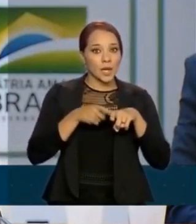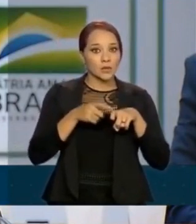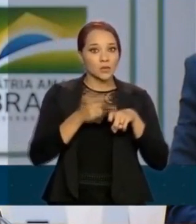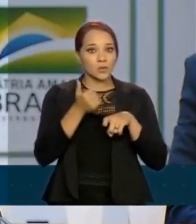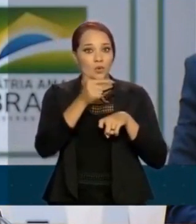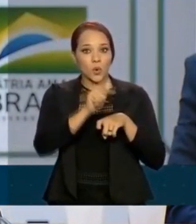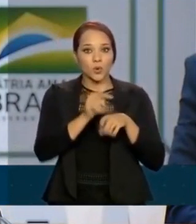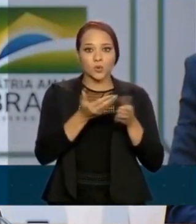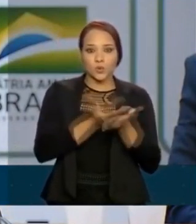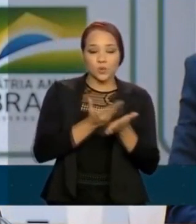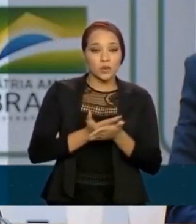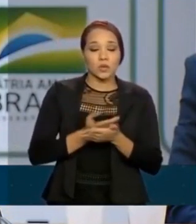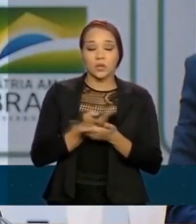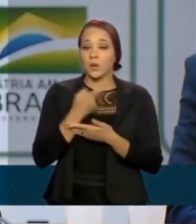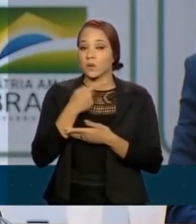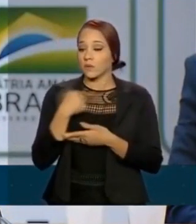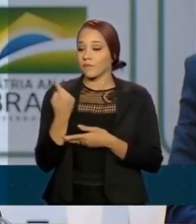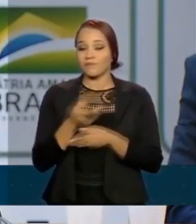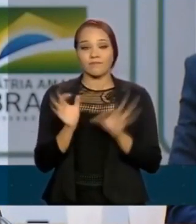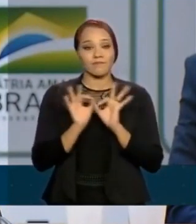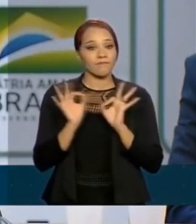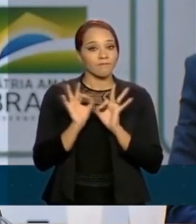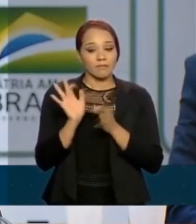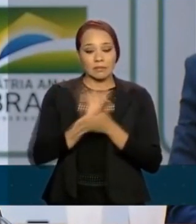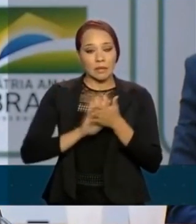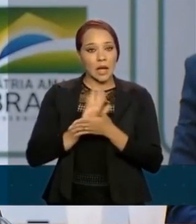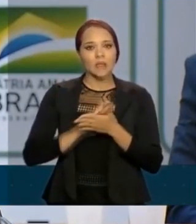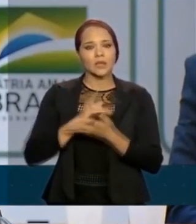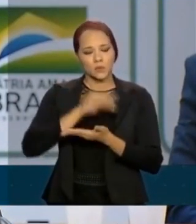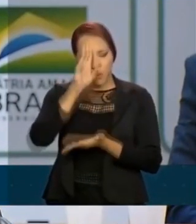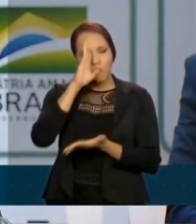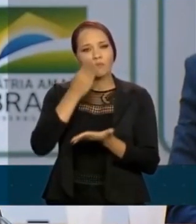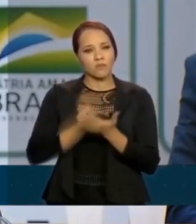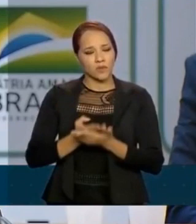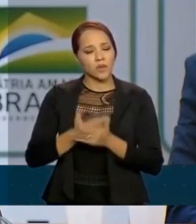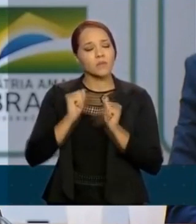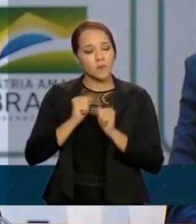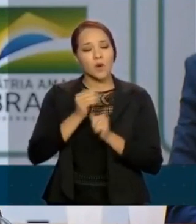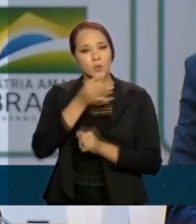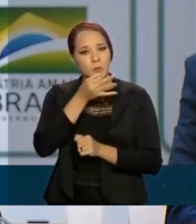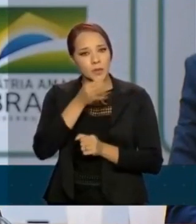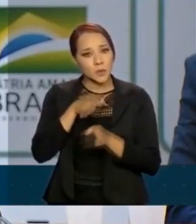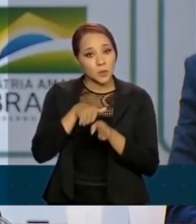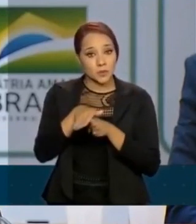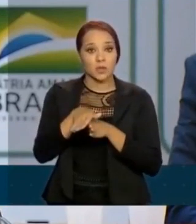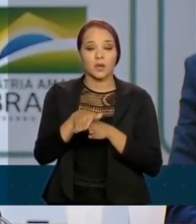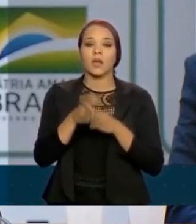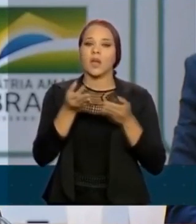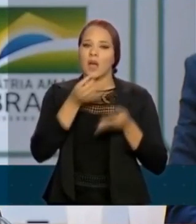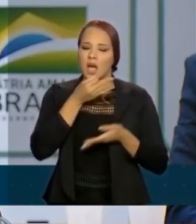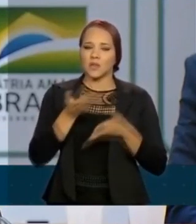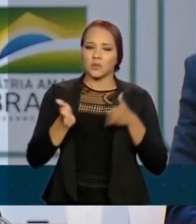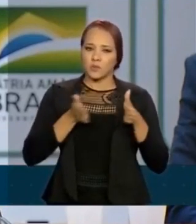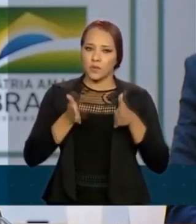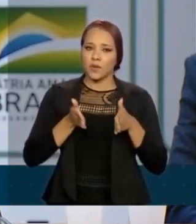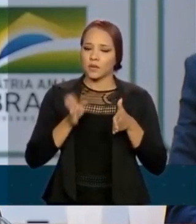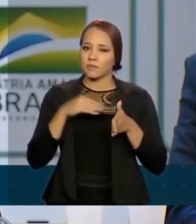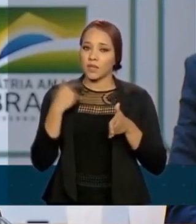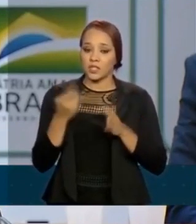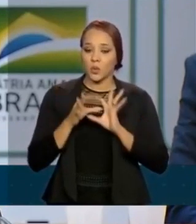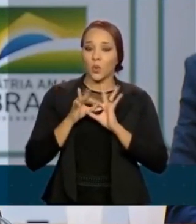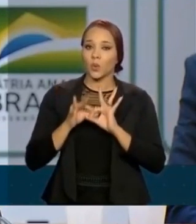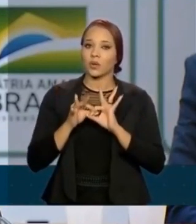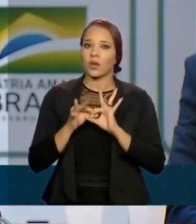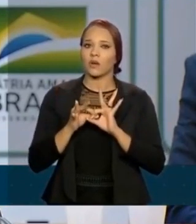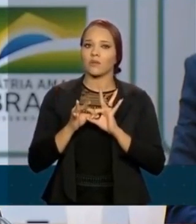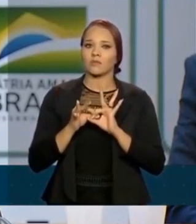fora. Nós não vamos fazer nada que a gente não tenha confiança que a gente pode sugerir. Acho que o momento é um momento para a gente se unir, um